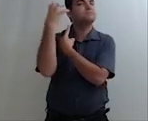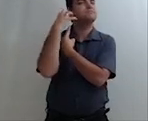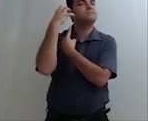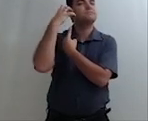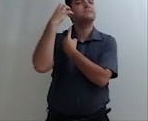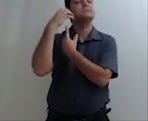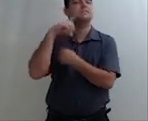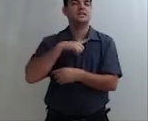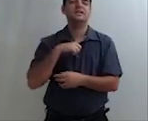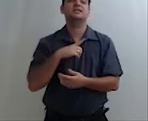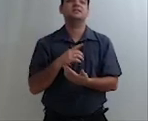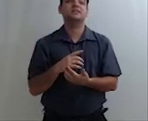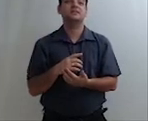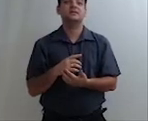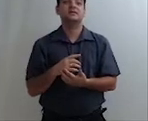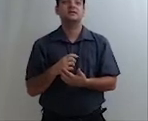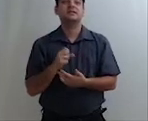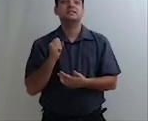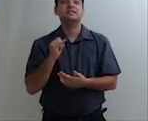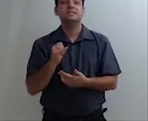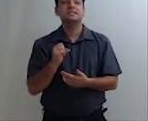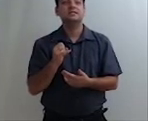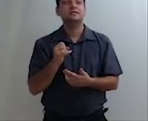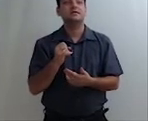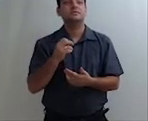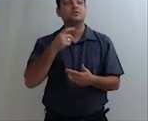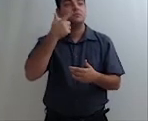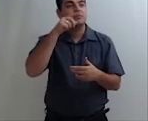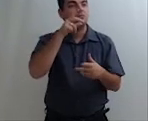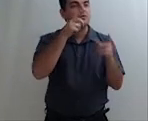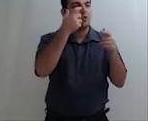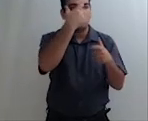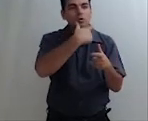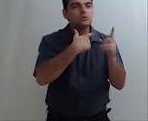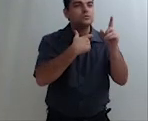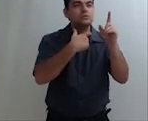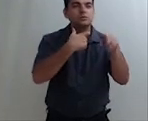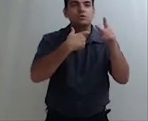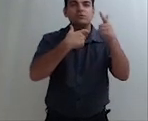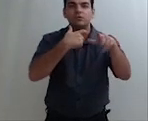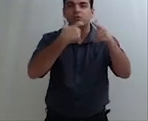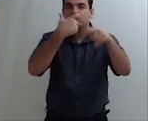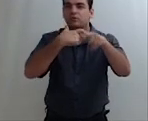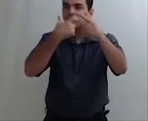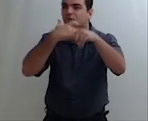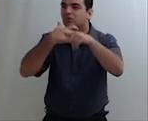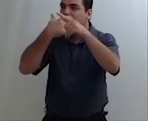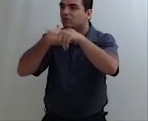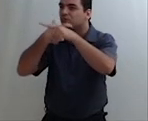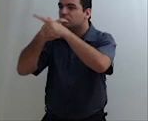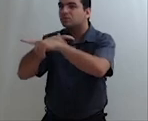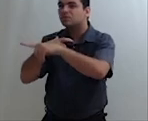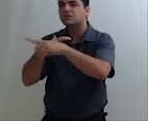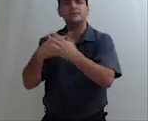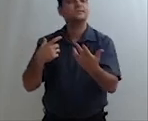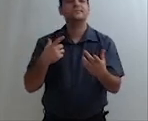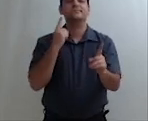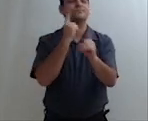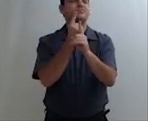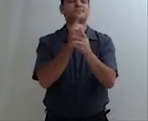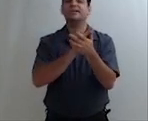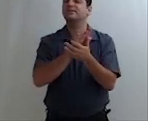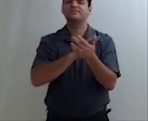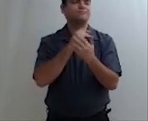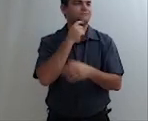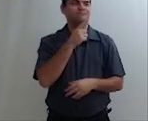mais reconhecimentos são tentados a chance de erro aumenta não diminui porque o cérebro humano